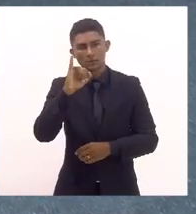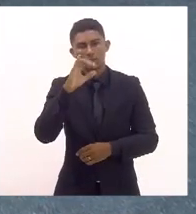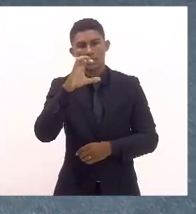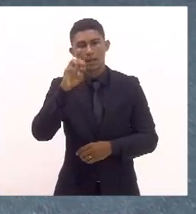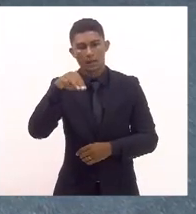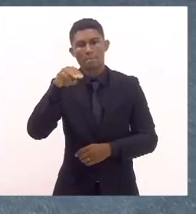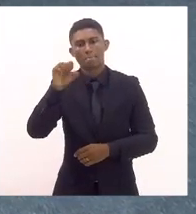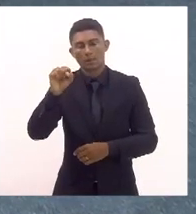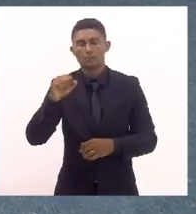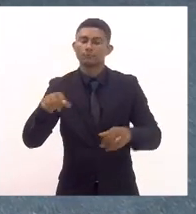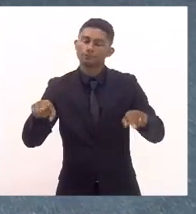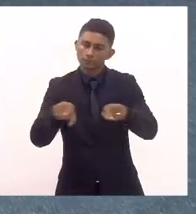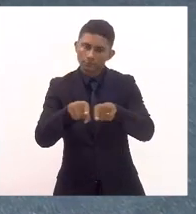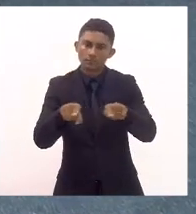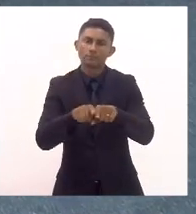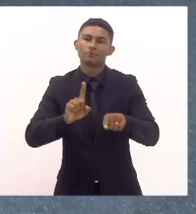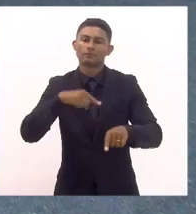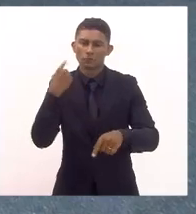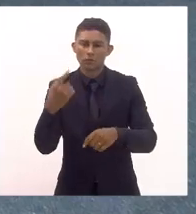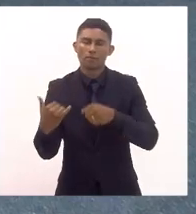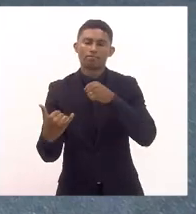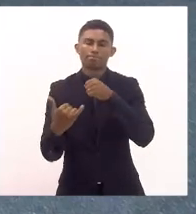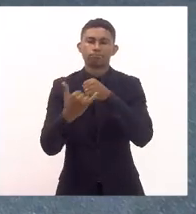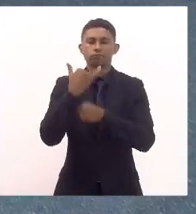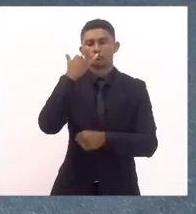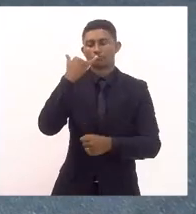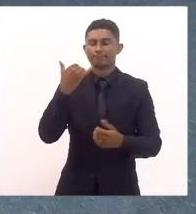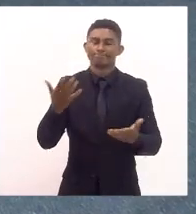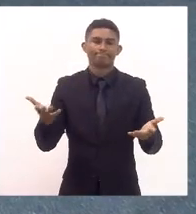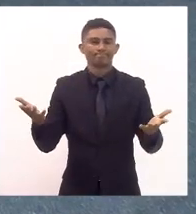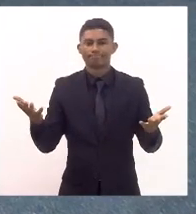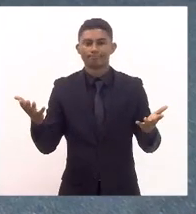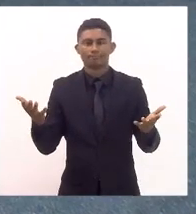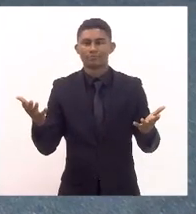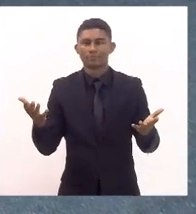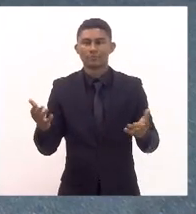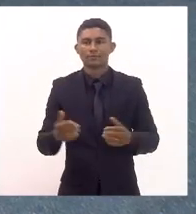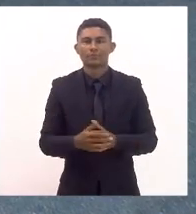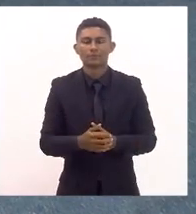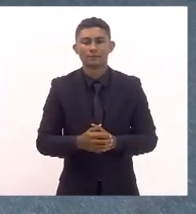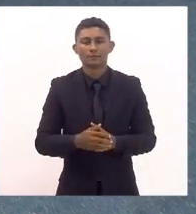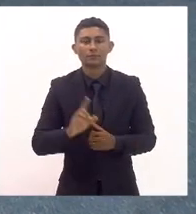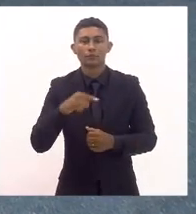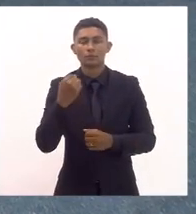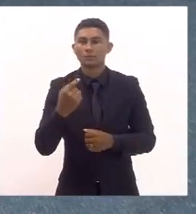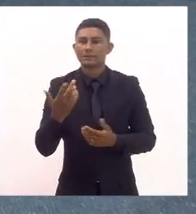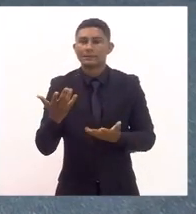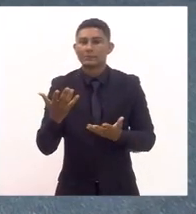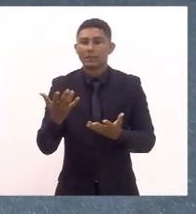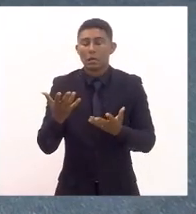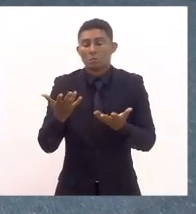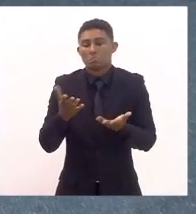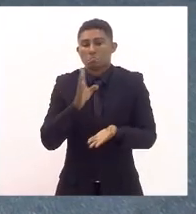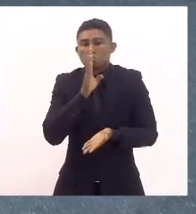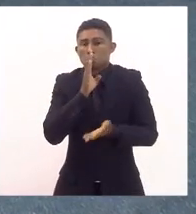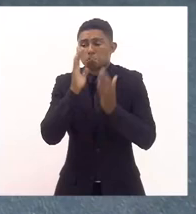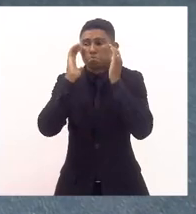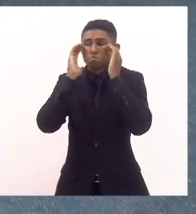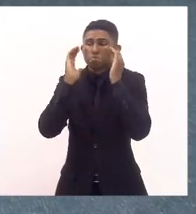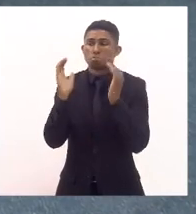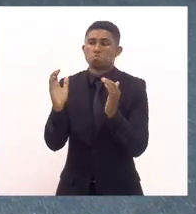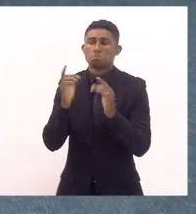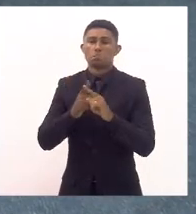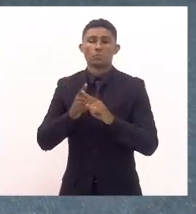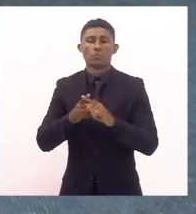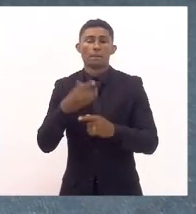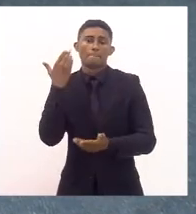e mas também levamos na cabeça e Campo como se diz debaixo de vara que perdemos a possibilidade equivalência